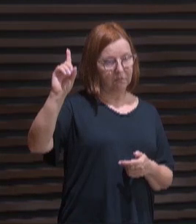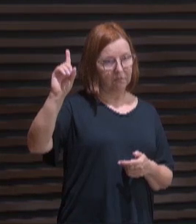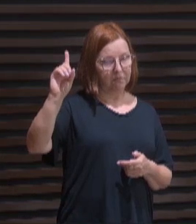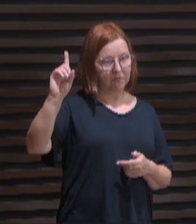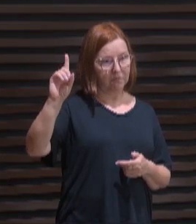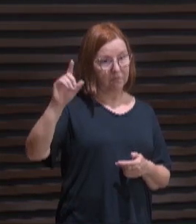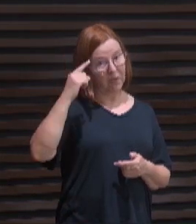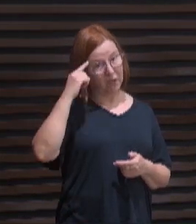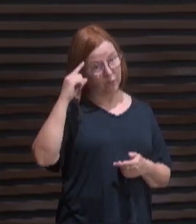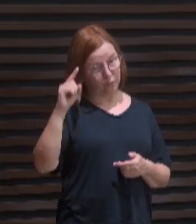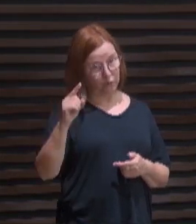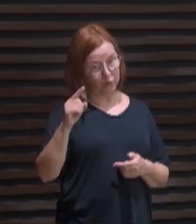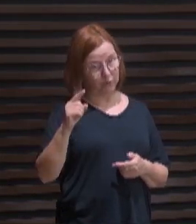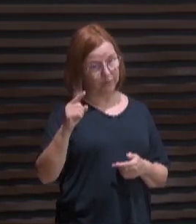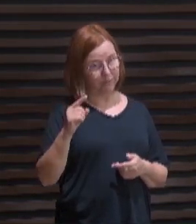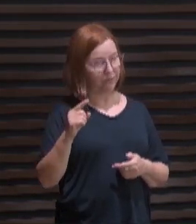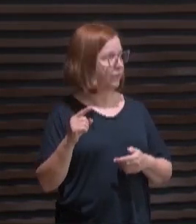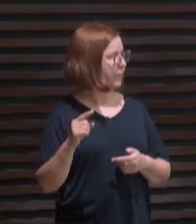E uma vez ela contou uma e eu ri.